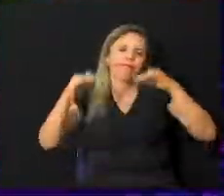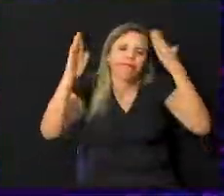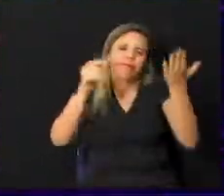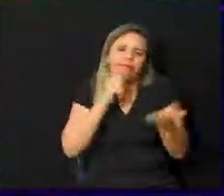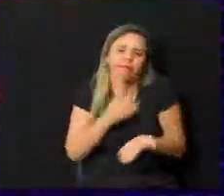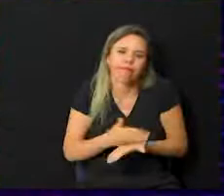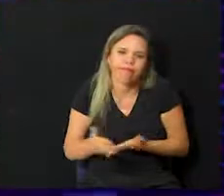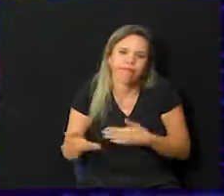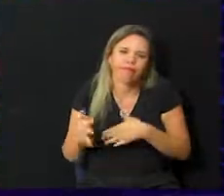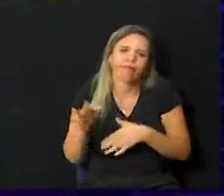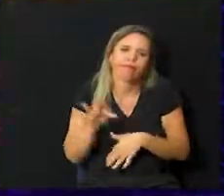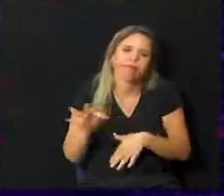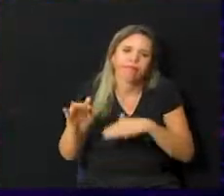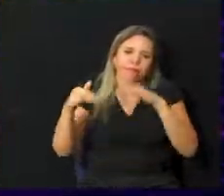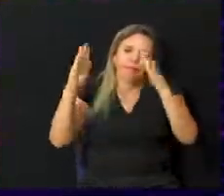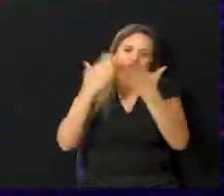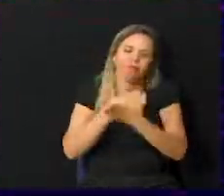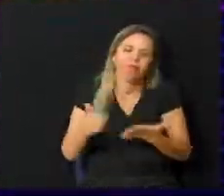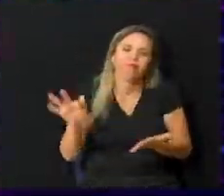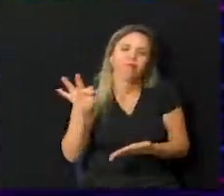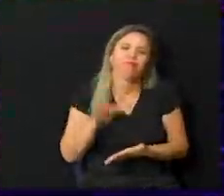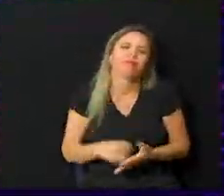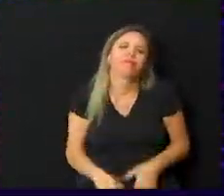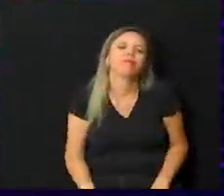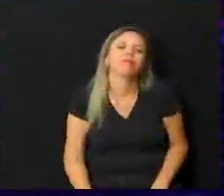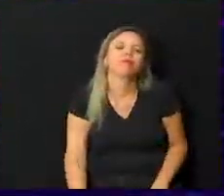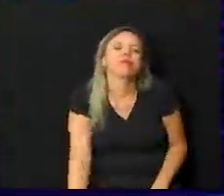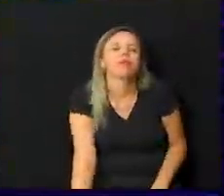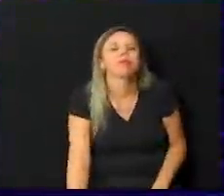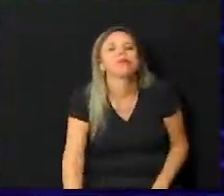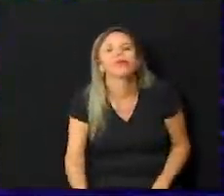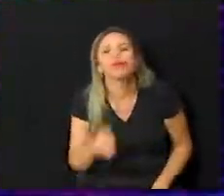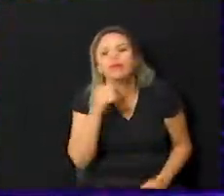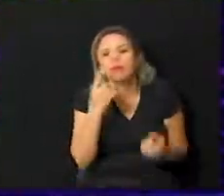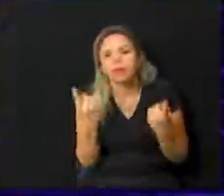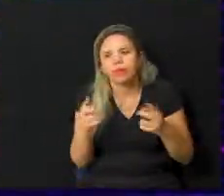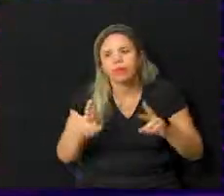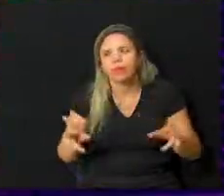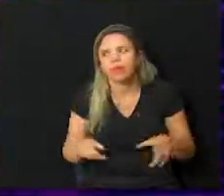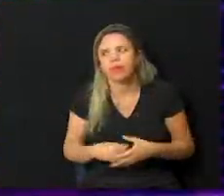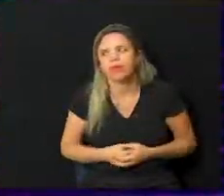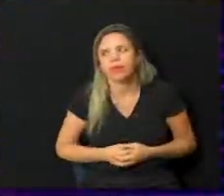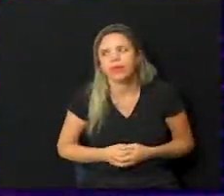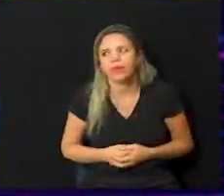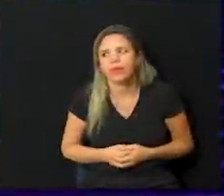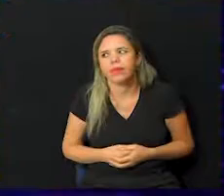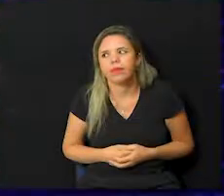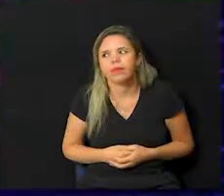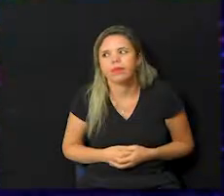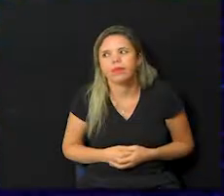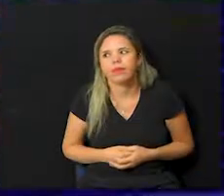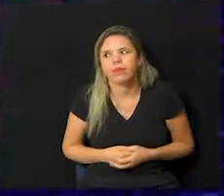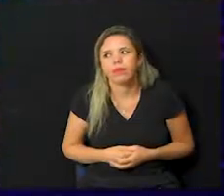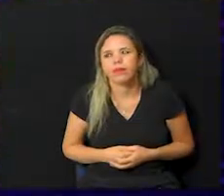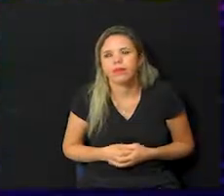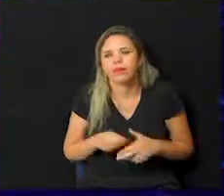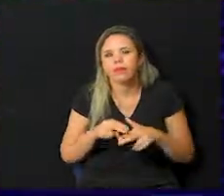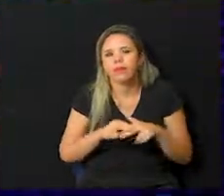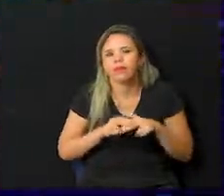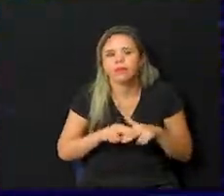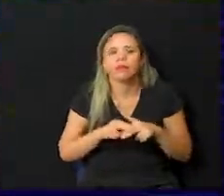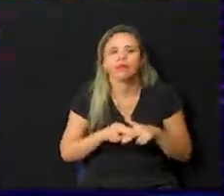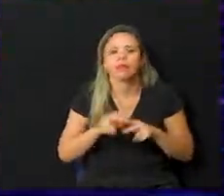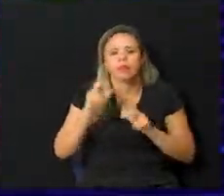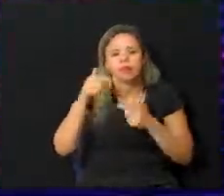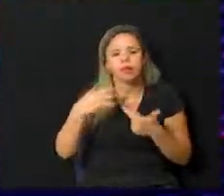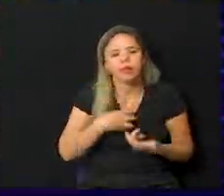enquanto a outra está iniciando na vida adulta na universidade. Então são meninas que vivem em mundos completamente diferentes. Até a